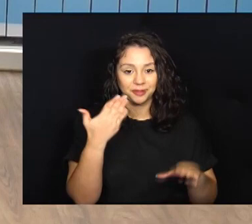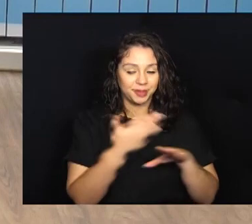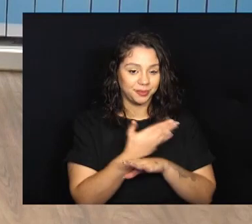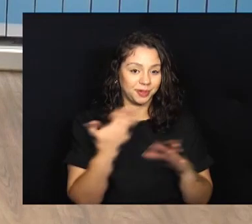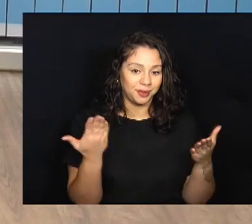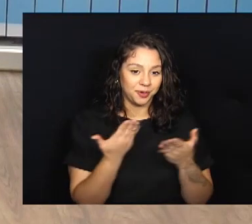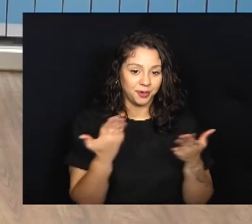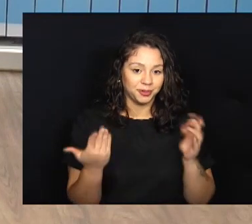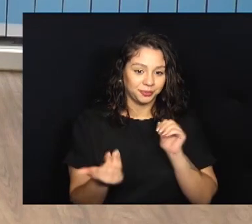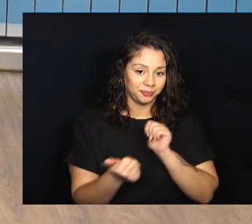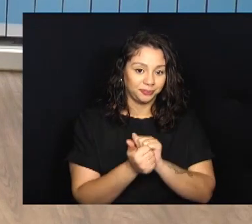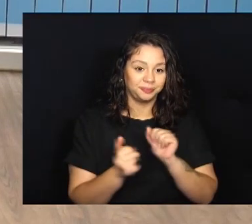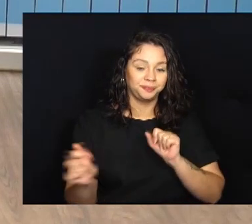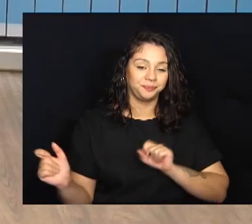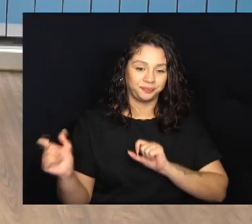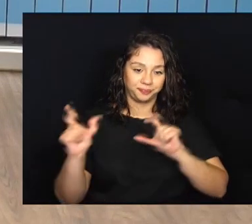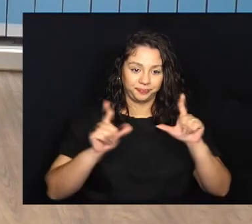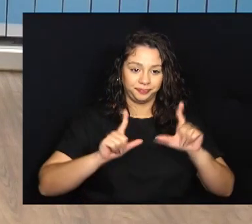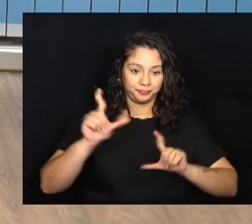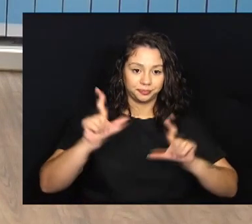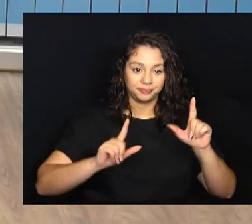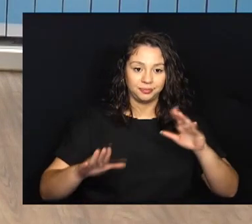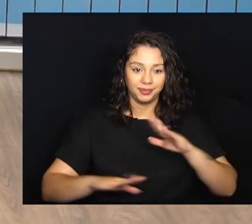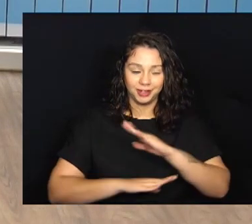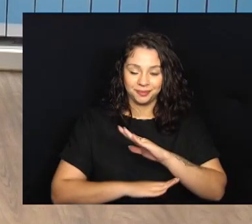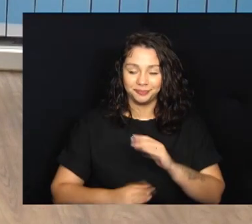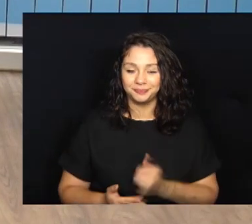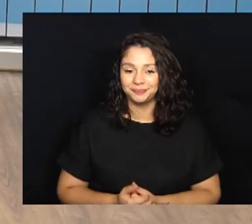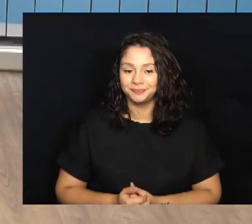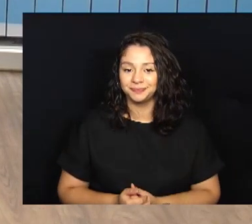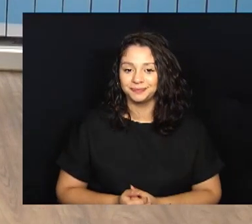aqui conosco no quadro da TV Câmara Campinas.